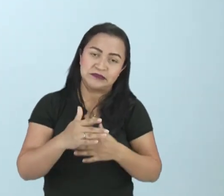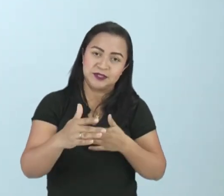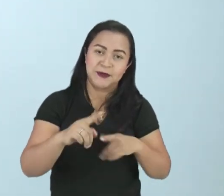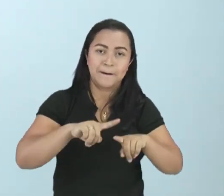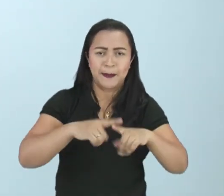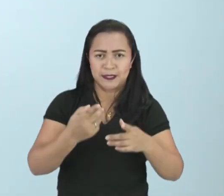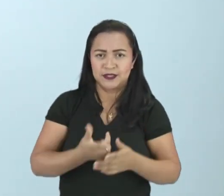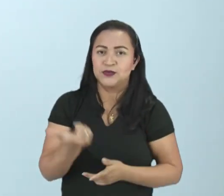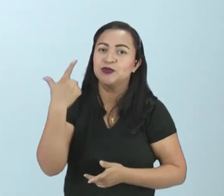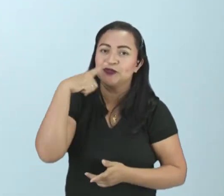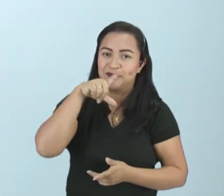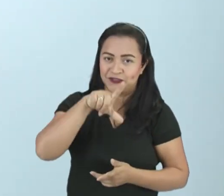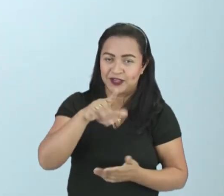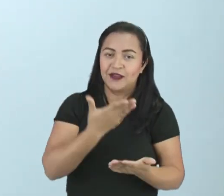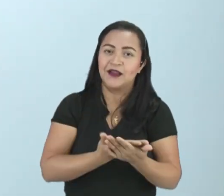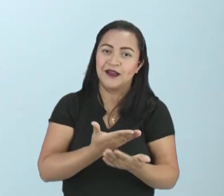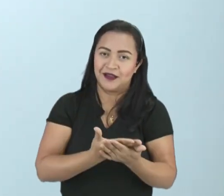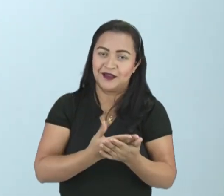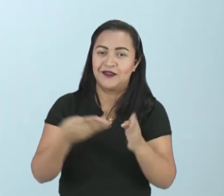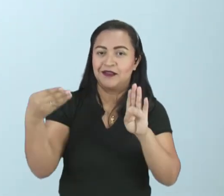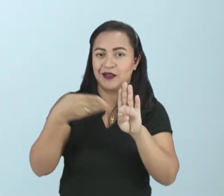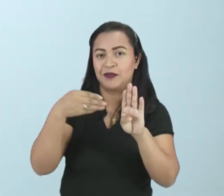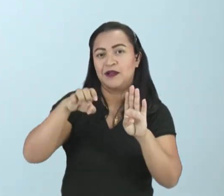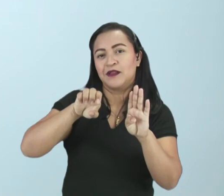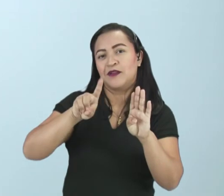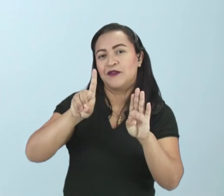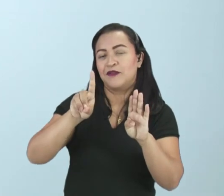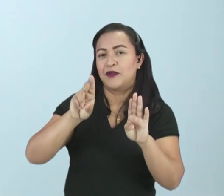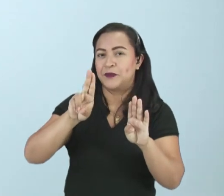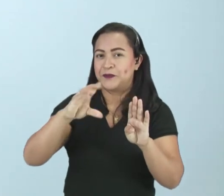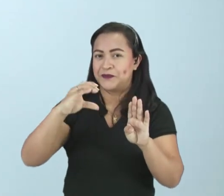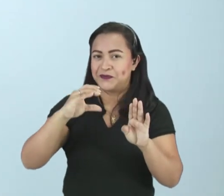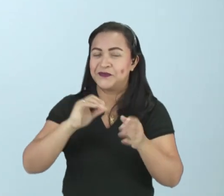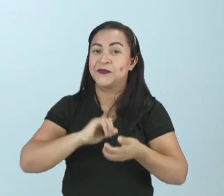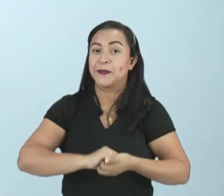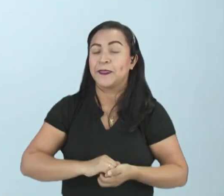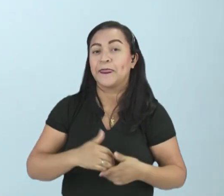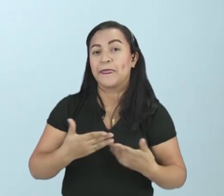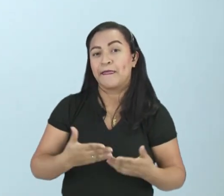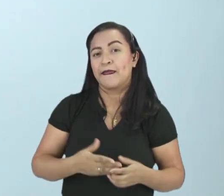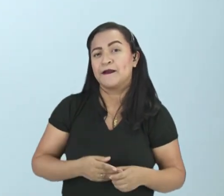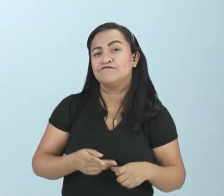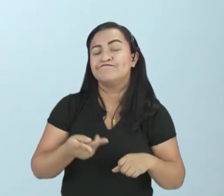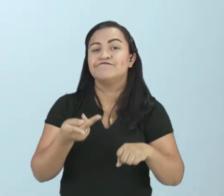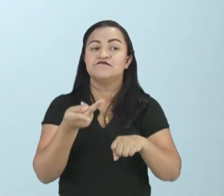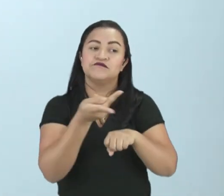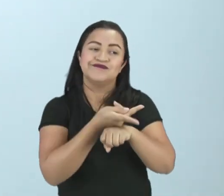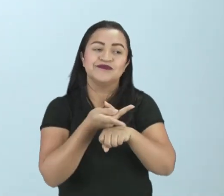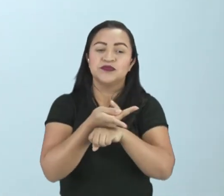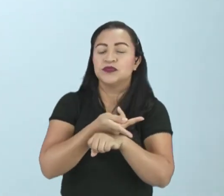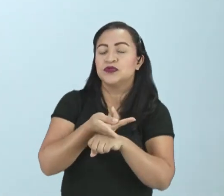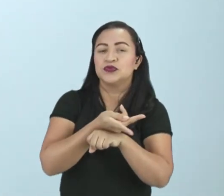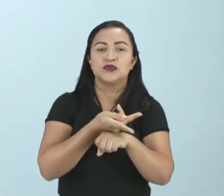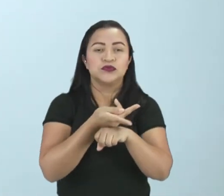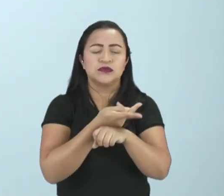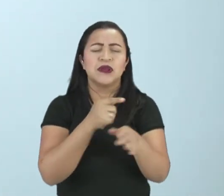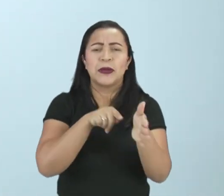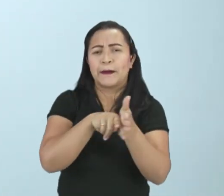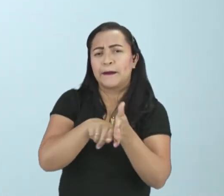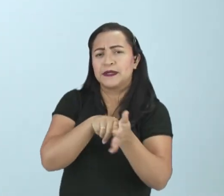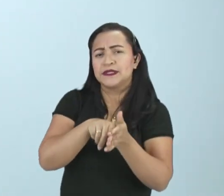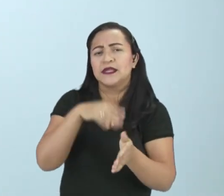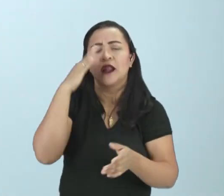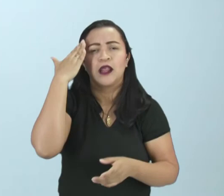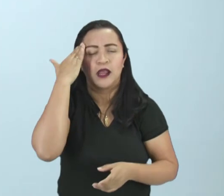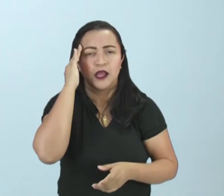pode rever essa aula, tá? Lá na plataforma Eduque, buscar entender os componentes